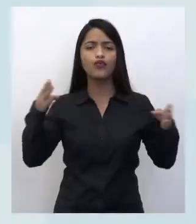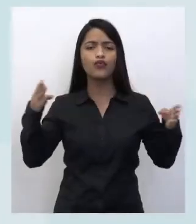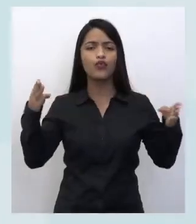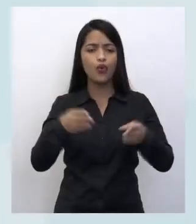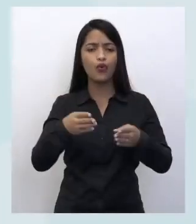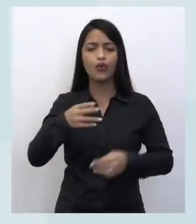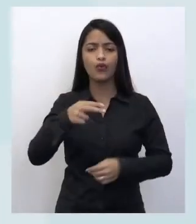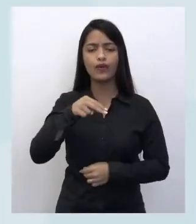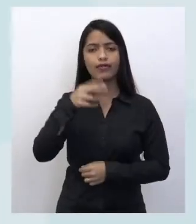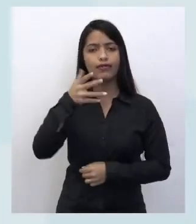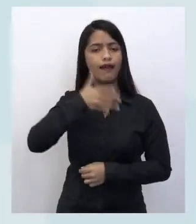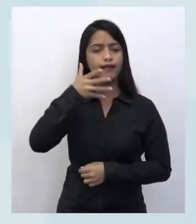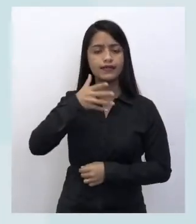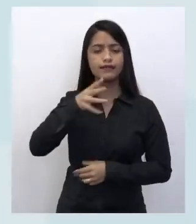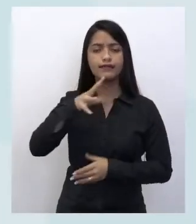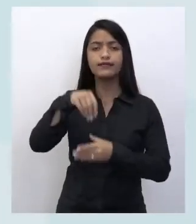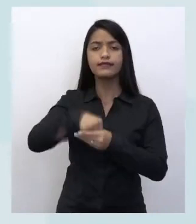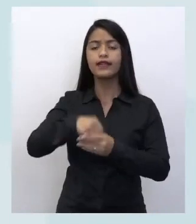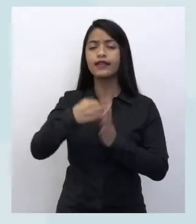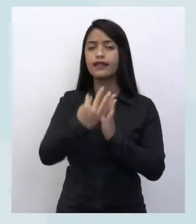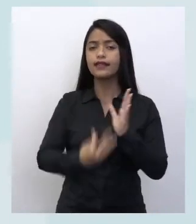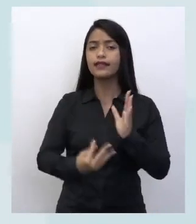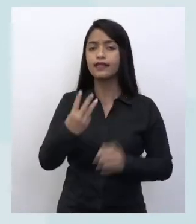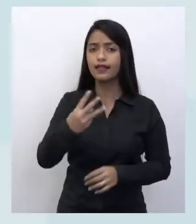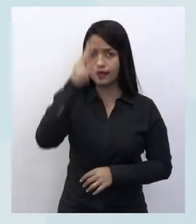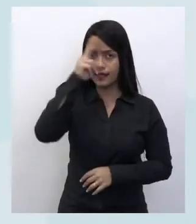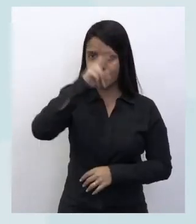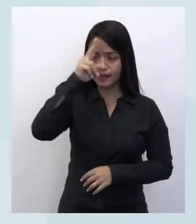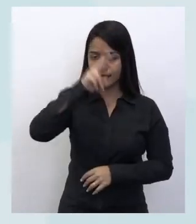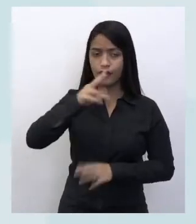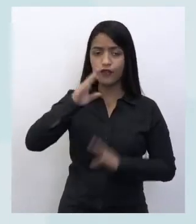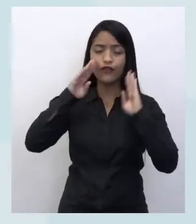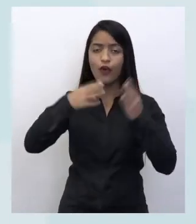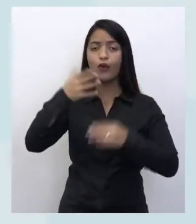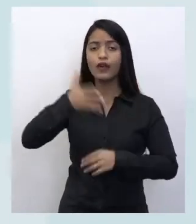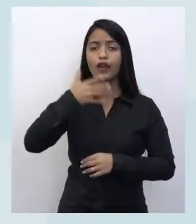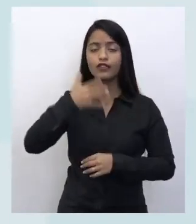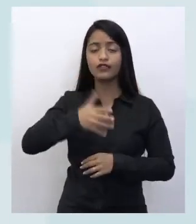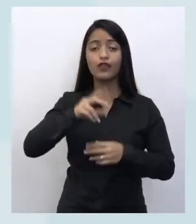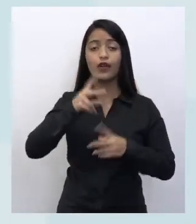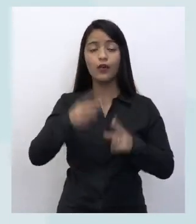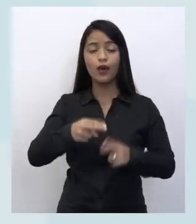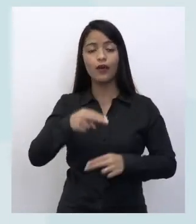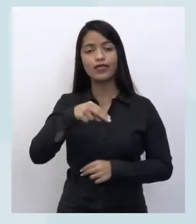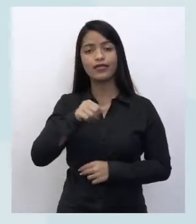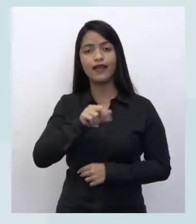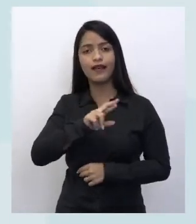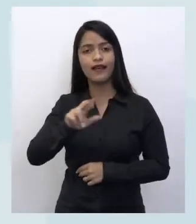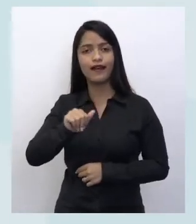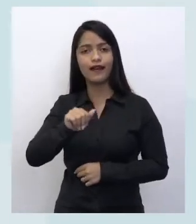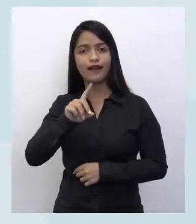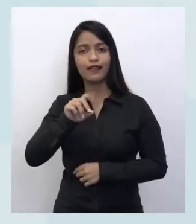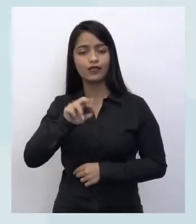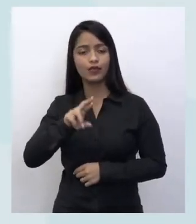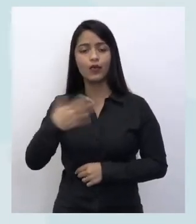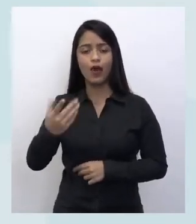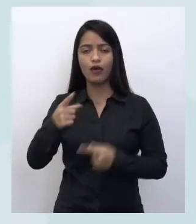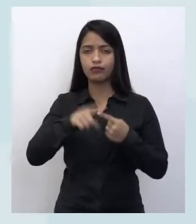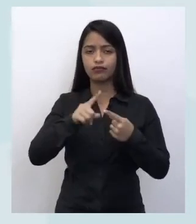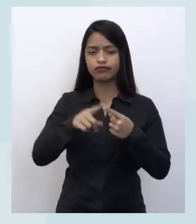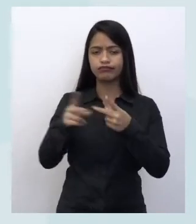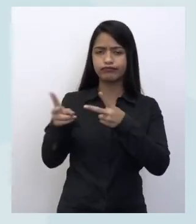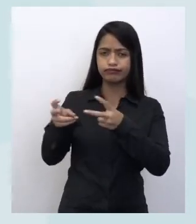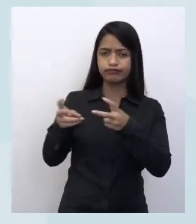presente no texto 3? Lembrando aí que foco narrativo é a mesma coisa que narrador. Qual narrador nós temos aí na história? Narrador observador,